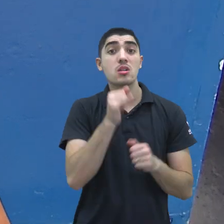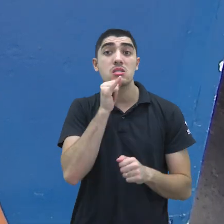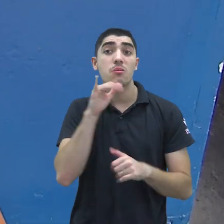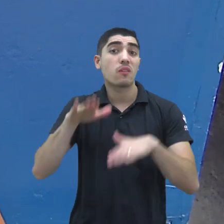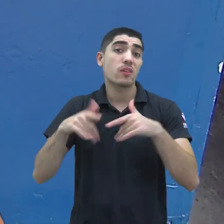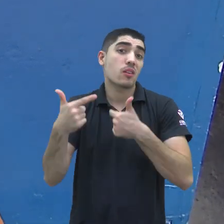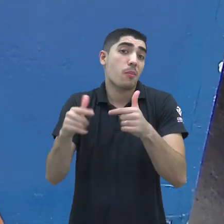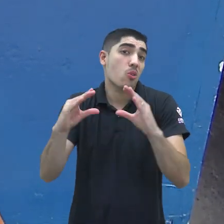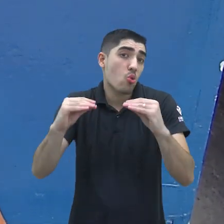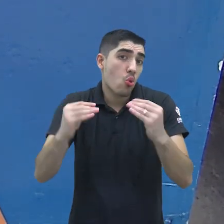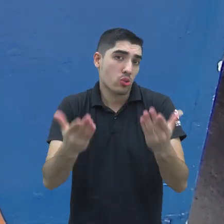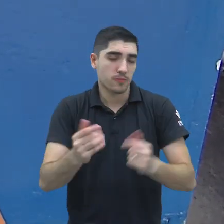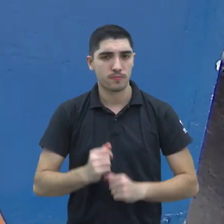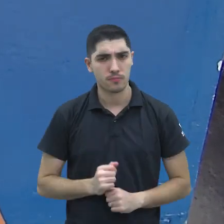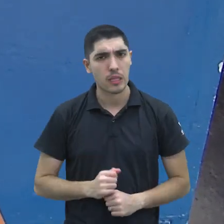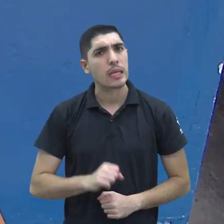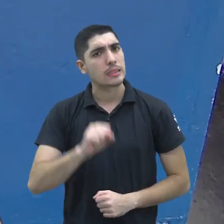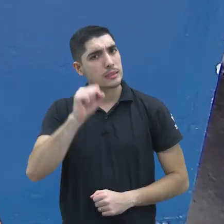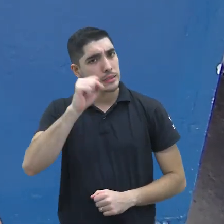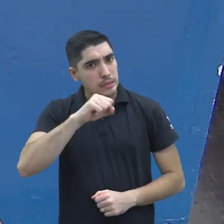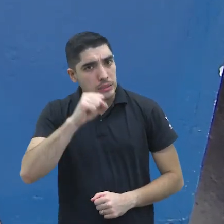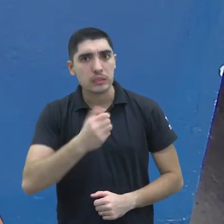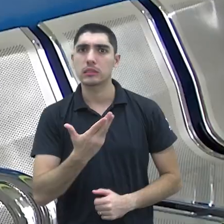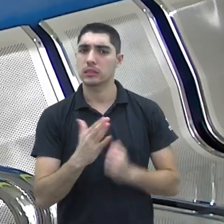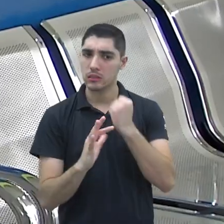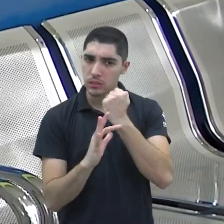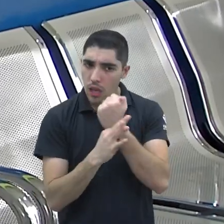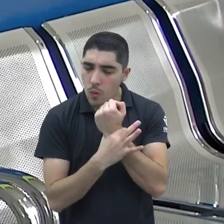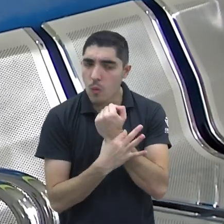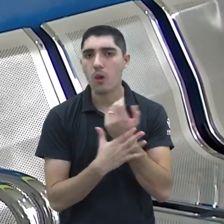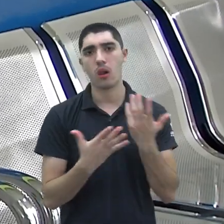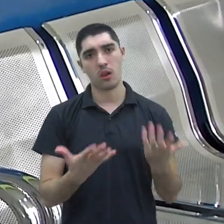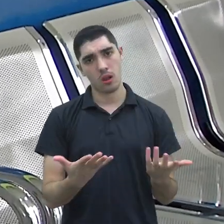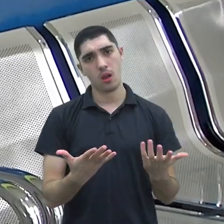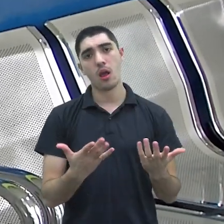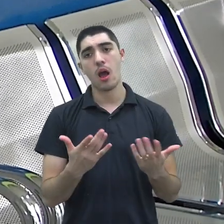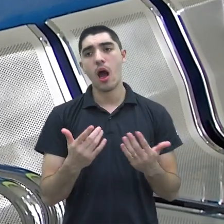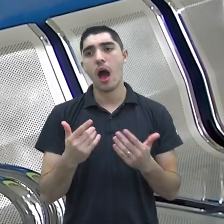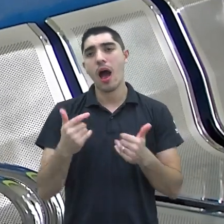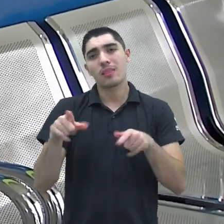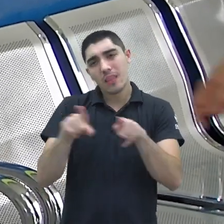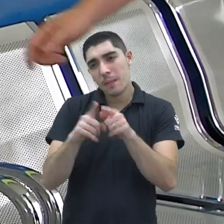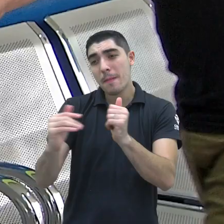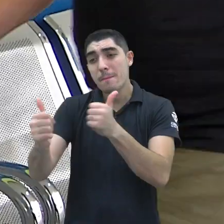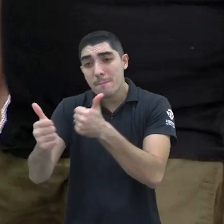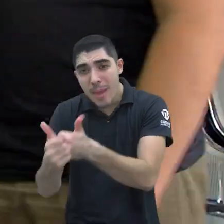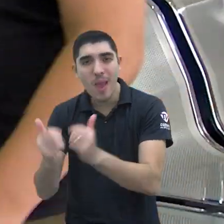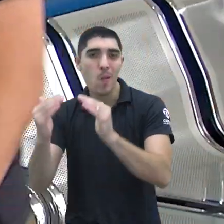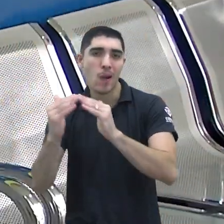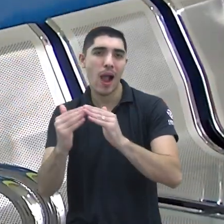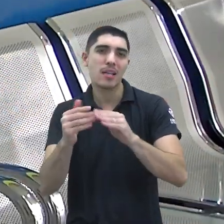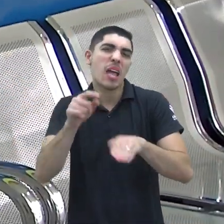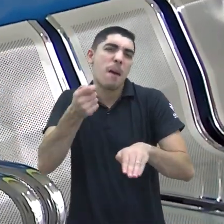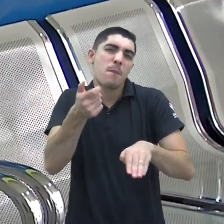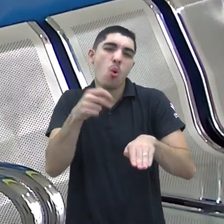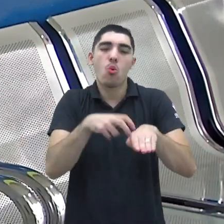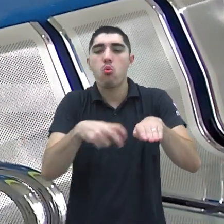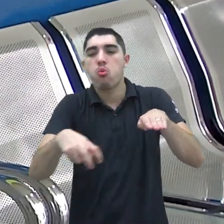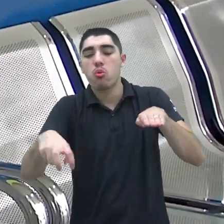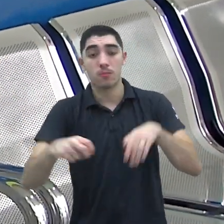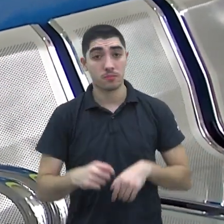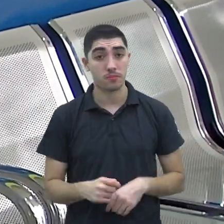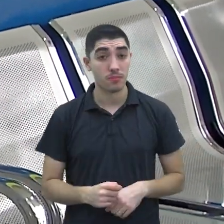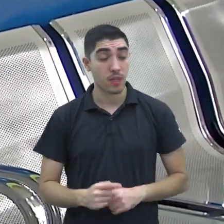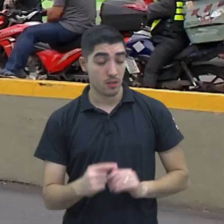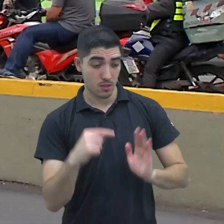as outras também, né? Que precisa, que trabalha à noite. Sim, fica mais seguro, porque já caminha mais pouco para chegar